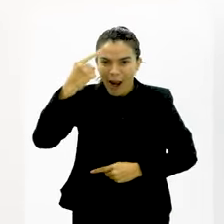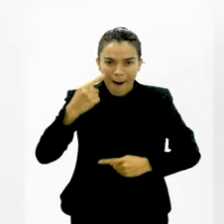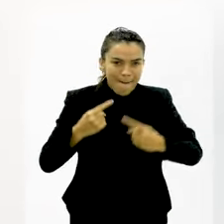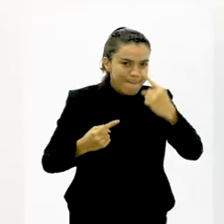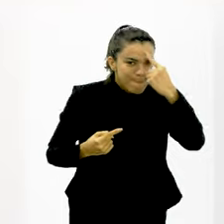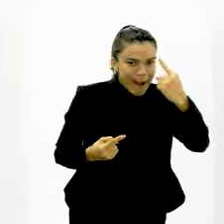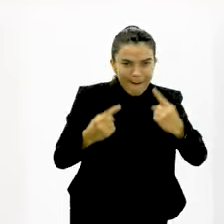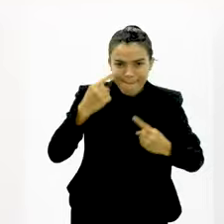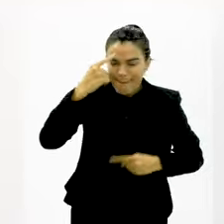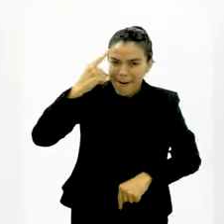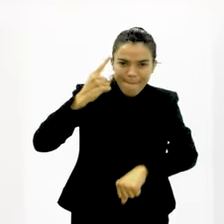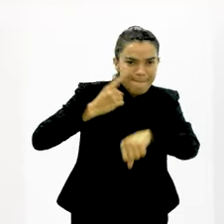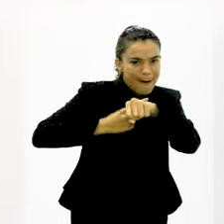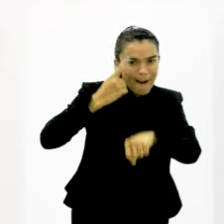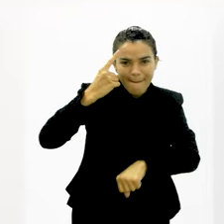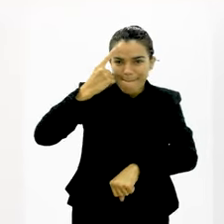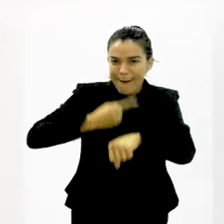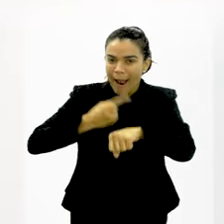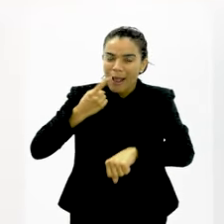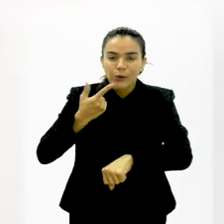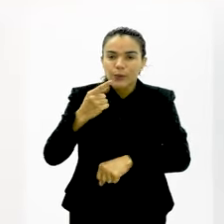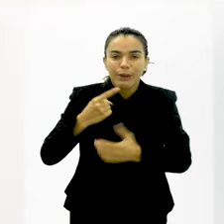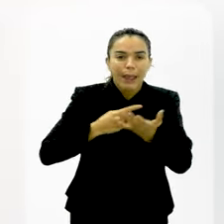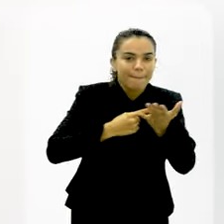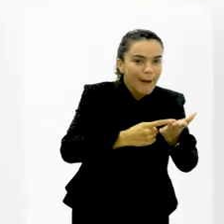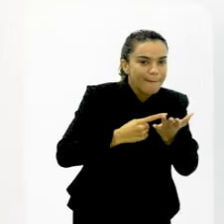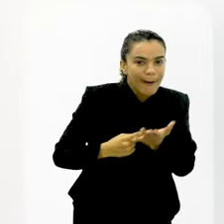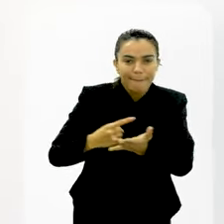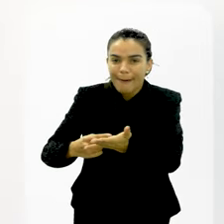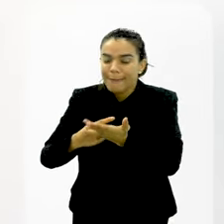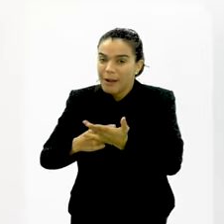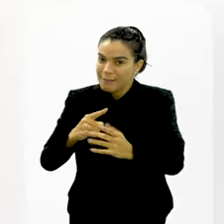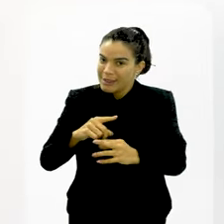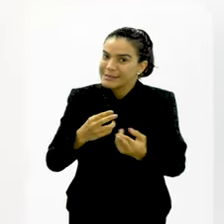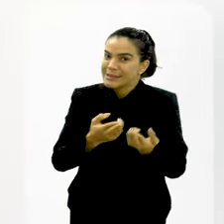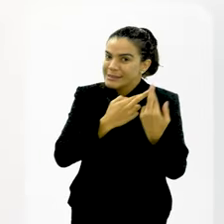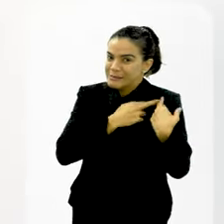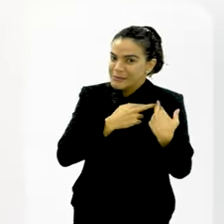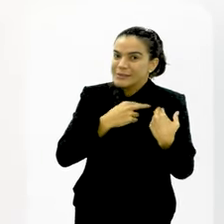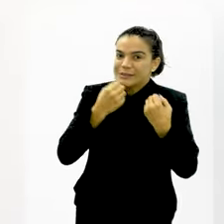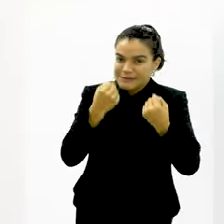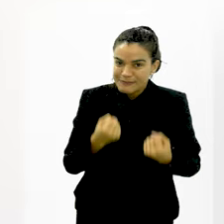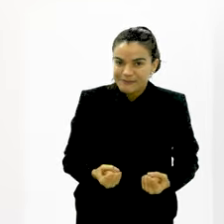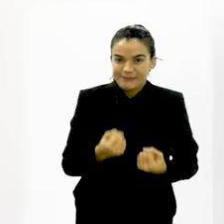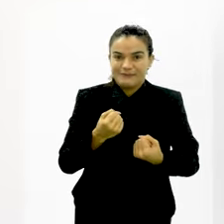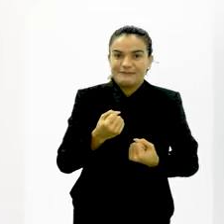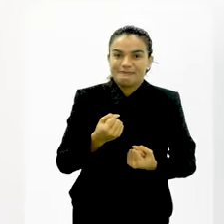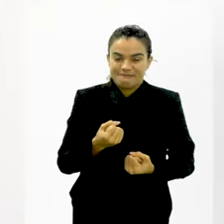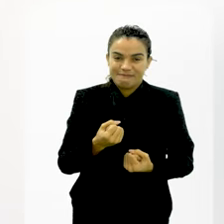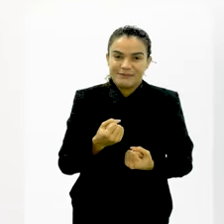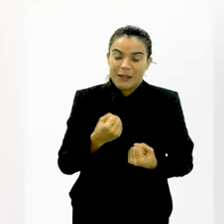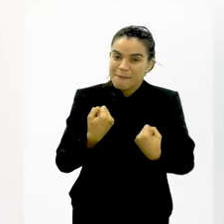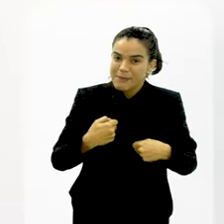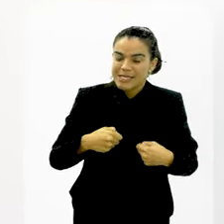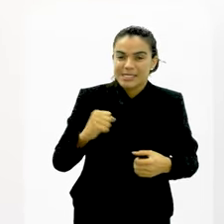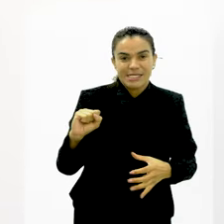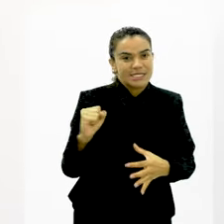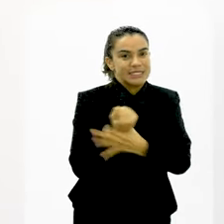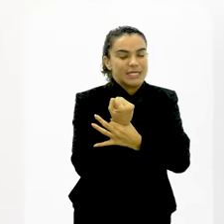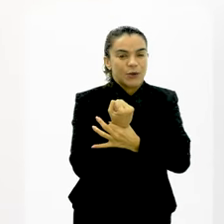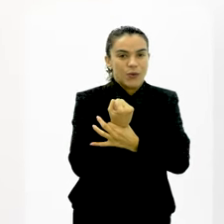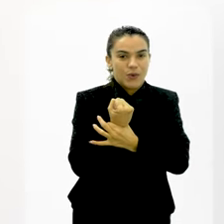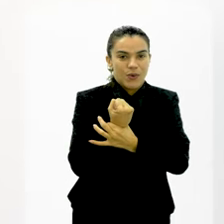criação, ela não demanda essas negociações. Mas é uma responsabilidade maior, você tem que estar